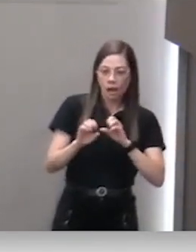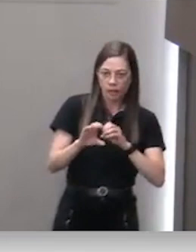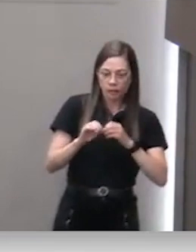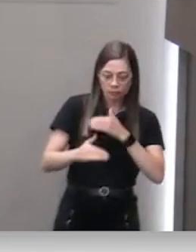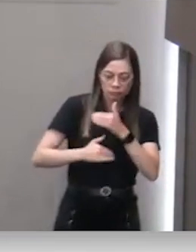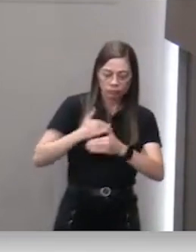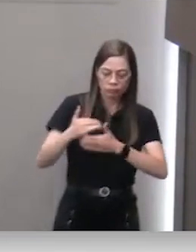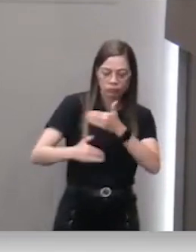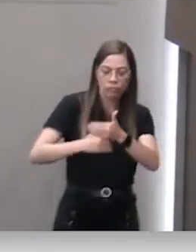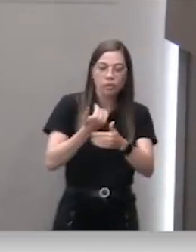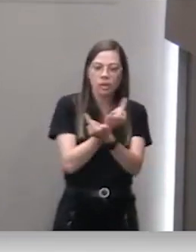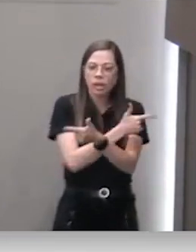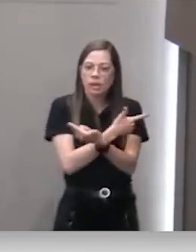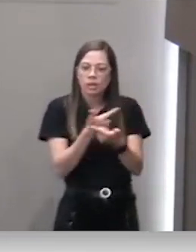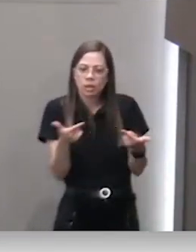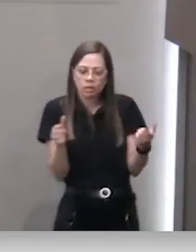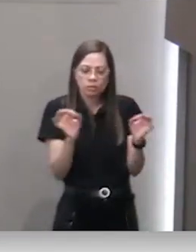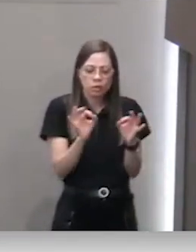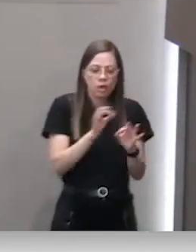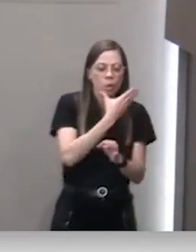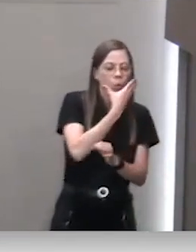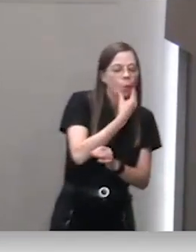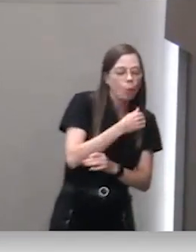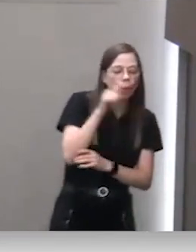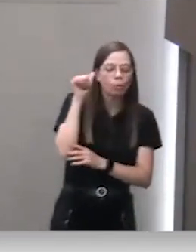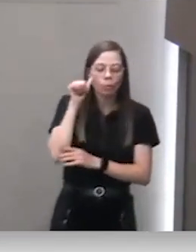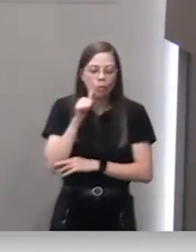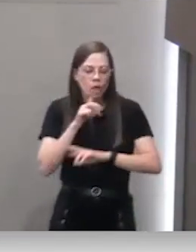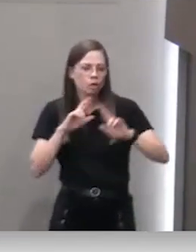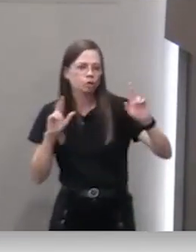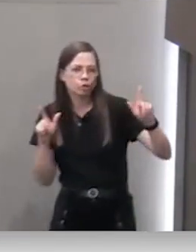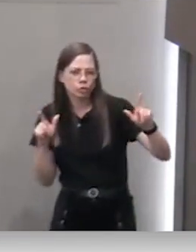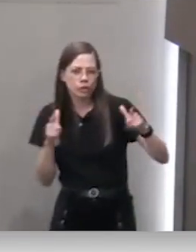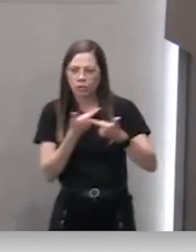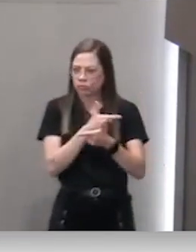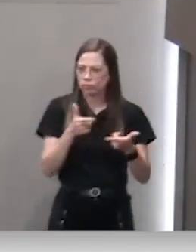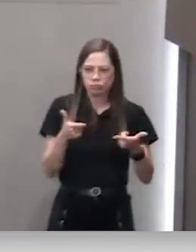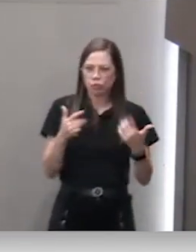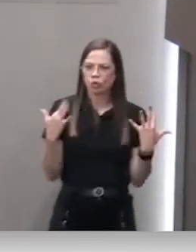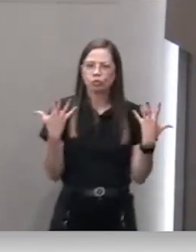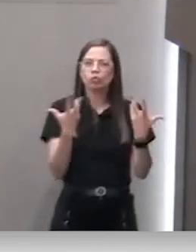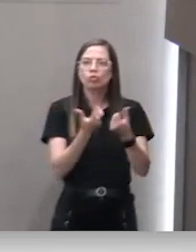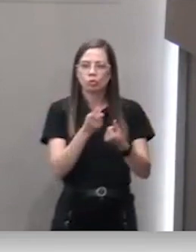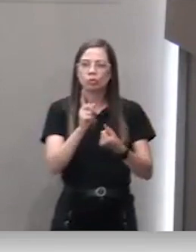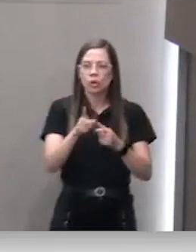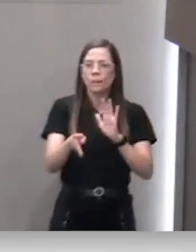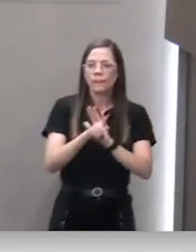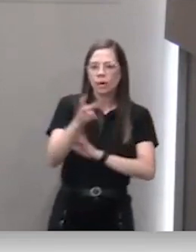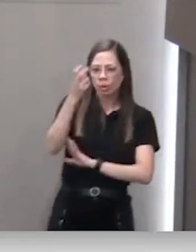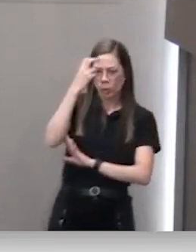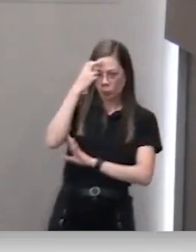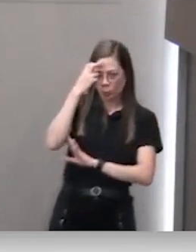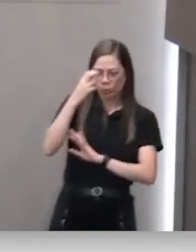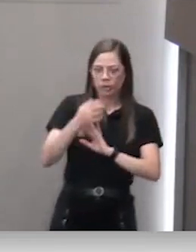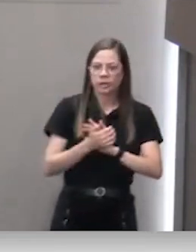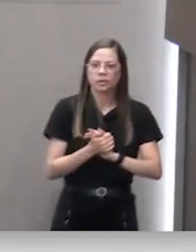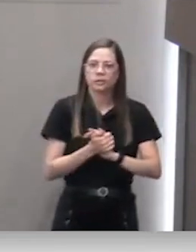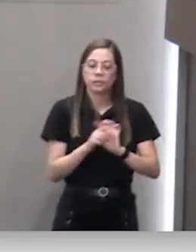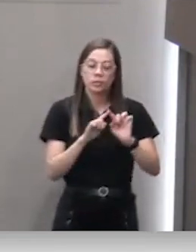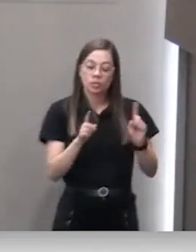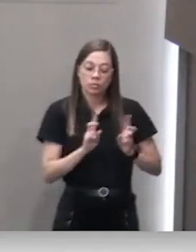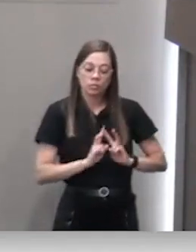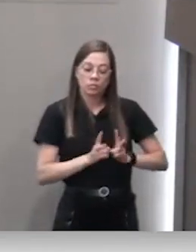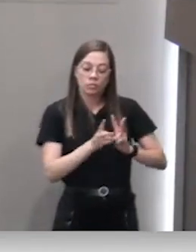que não haveria homem e mulher diferentes, que isso tudo é imposto pela cultura e que